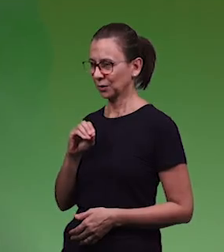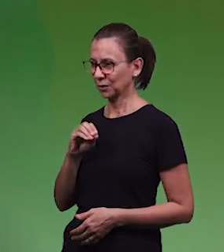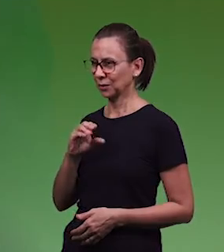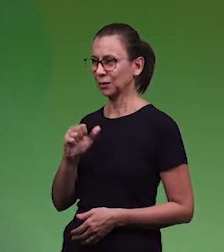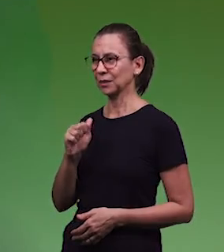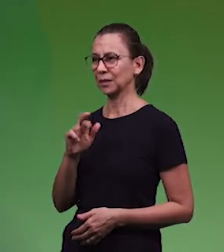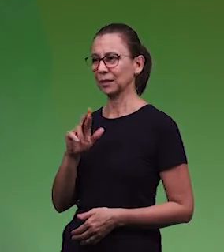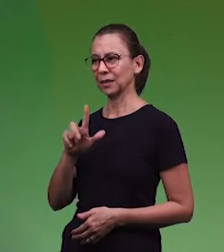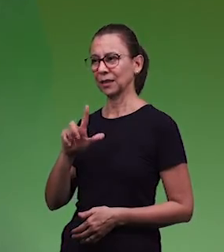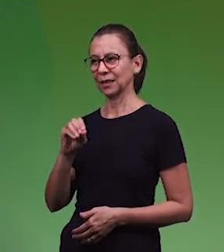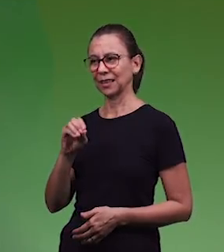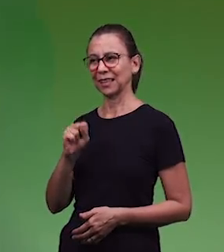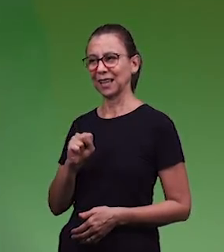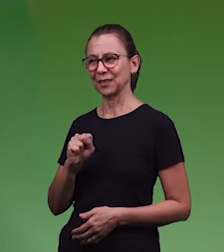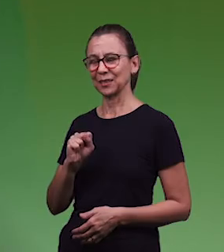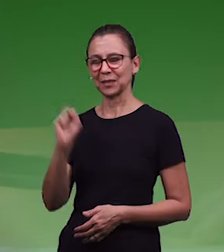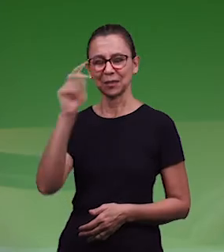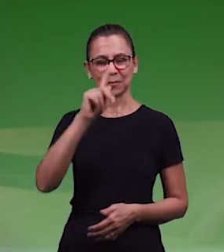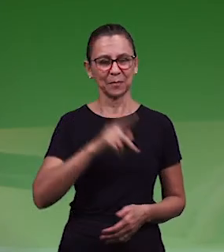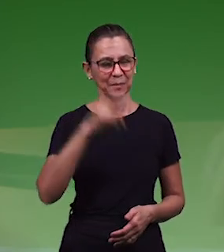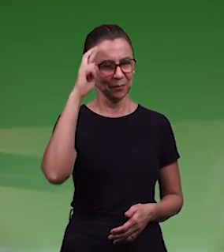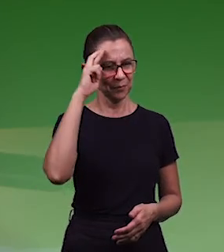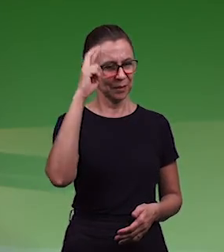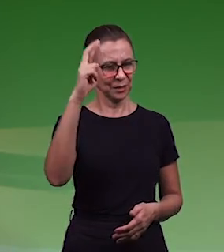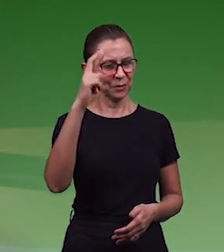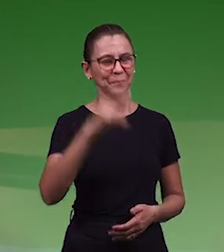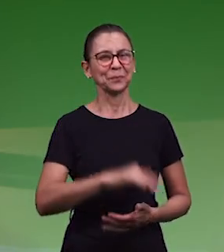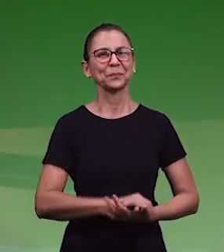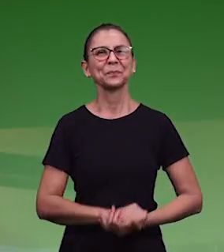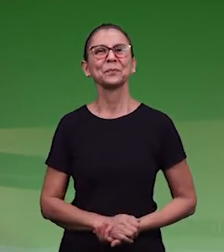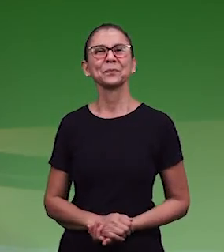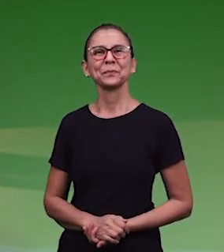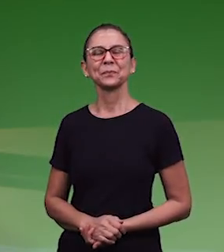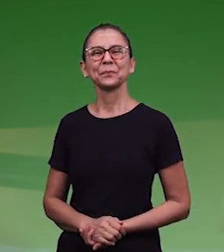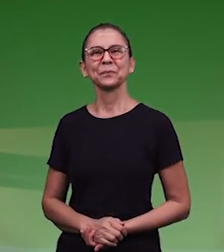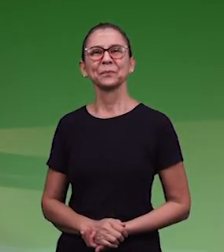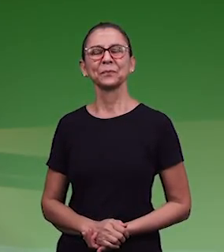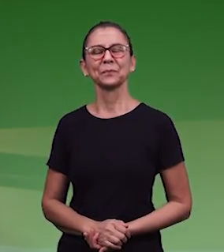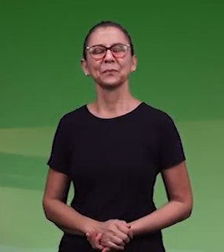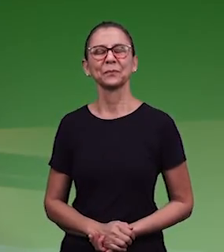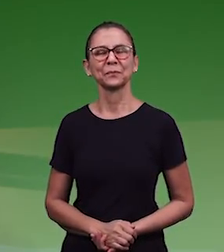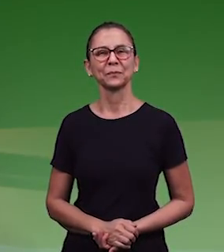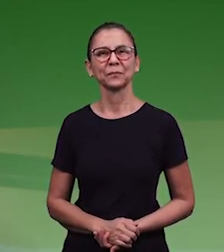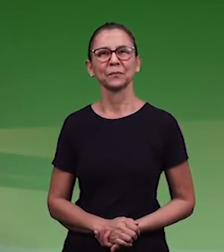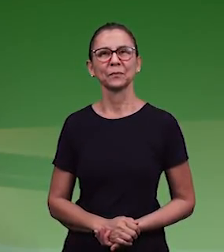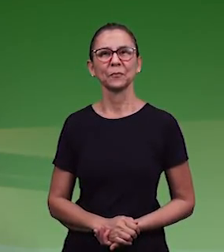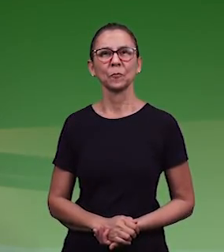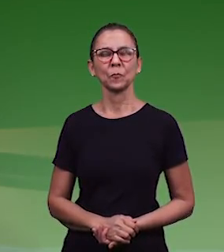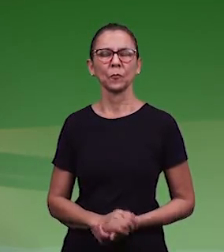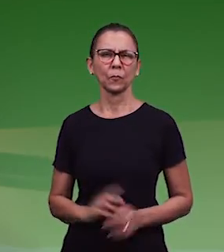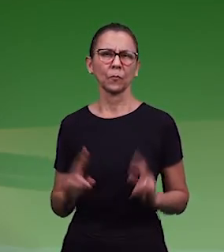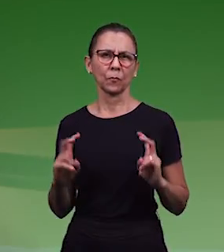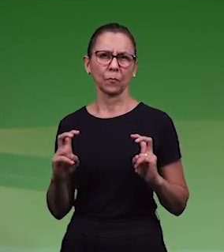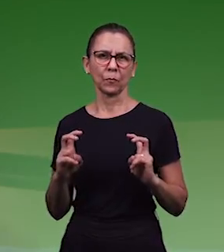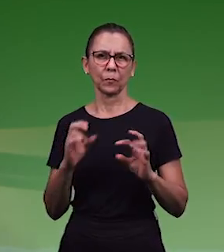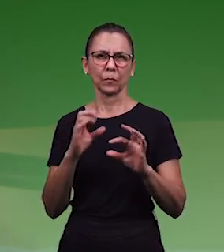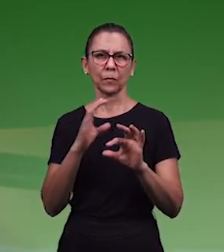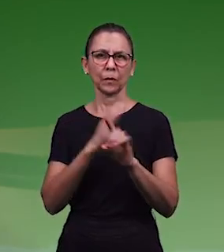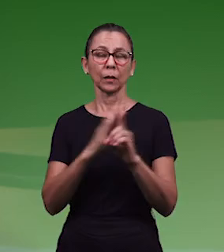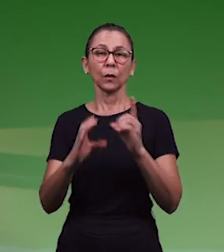prazer estar aqui com os irmãos. Muito bem. Nós temos abordado o tema culto